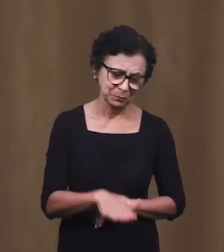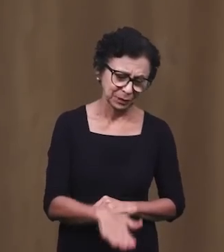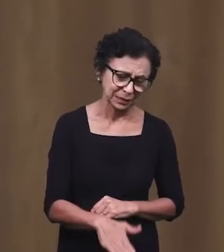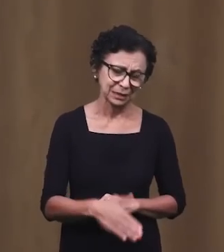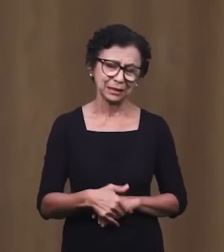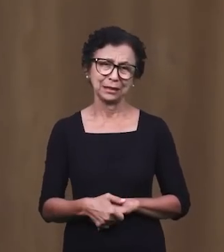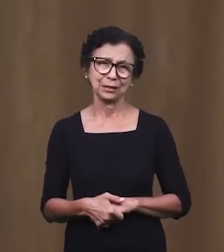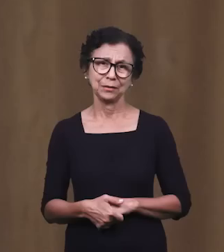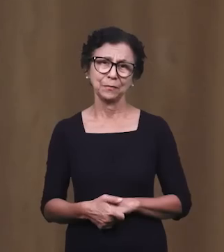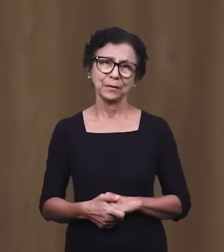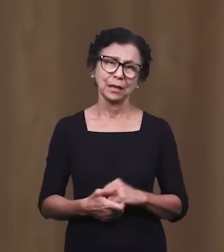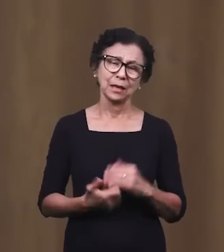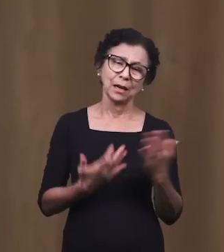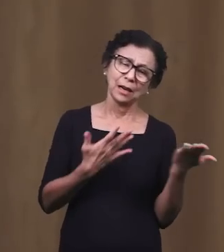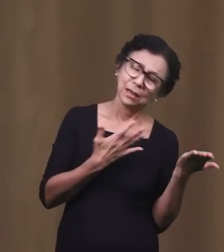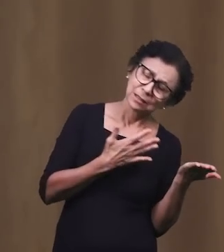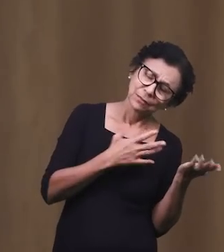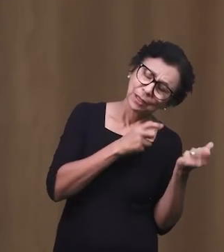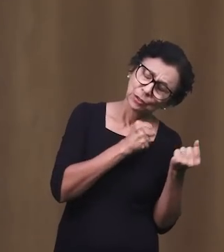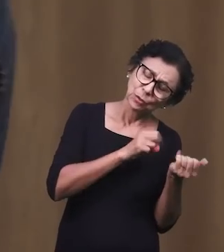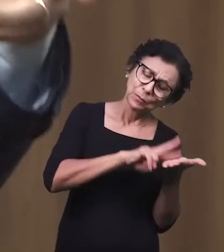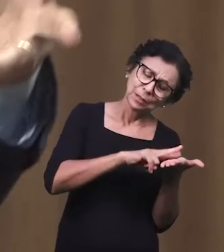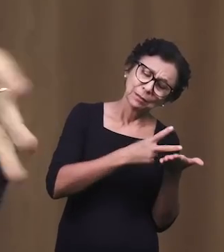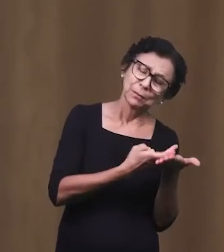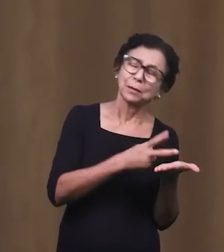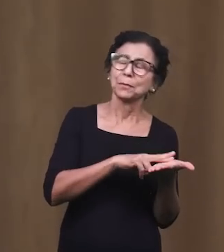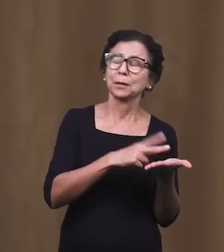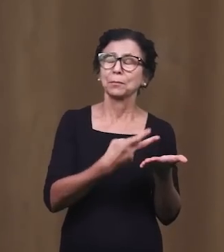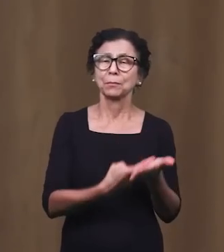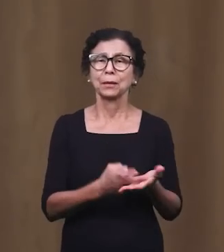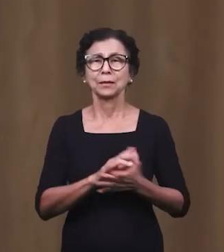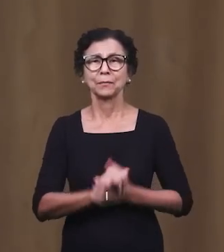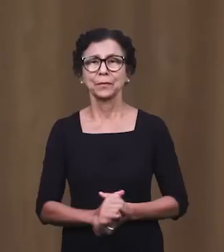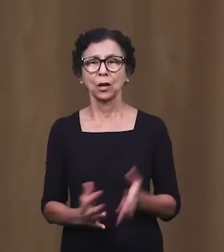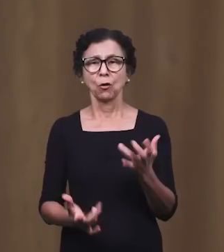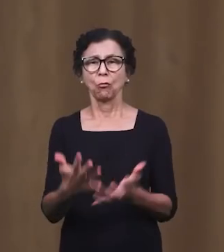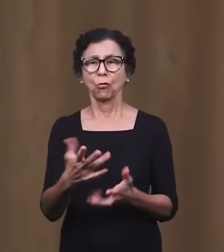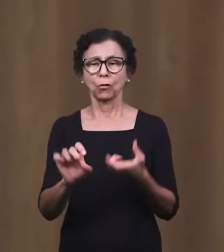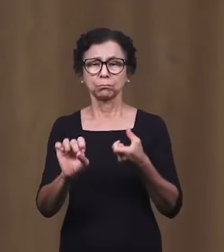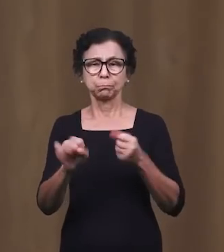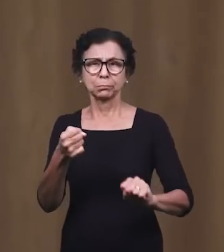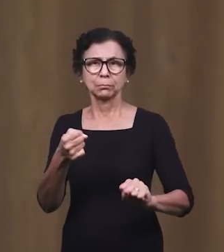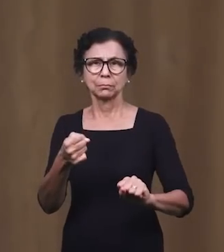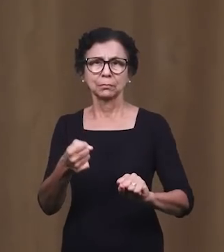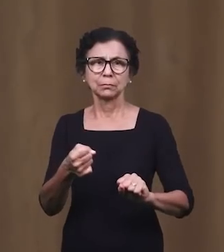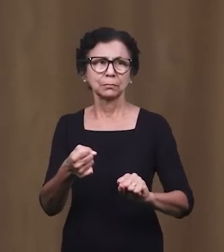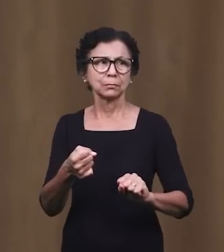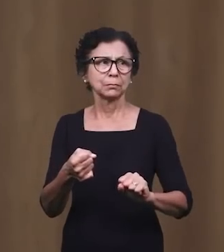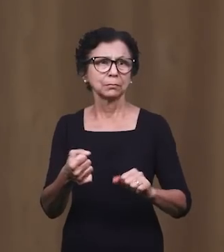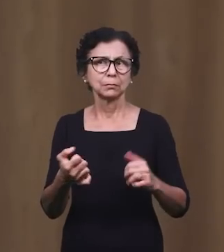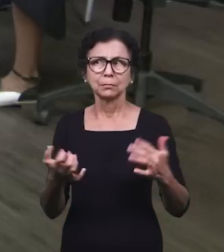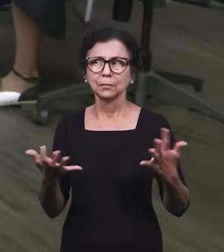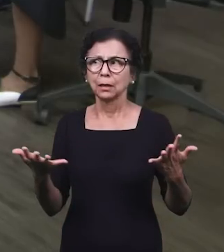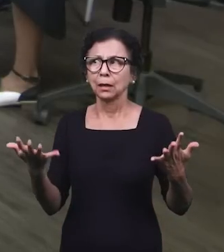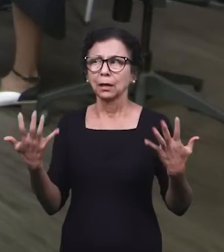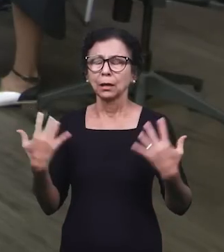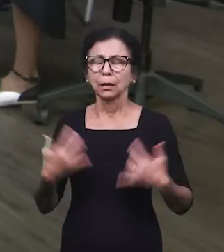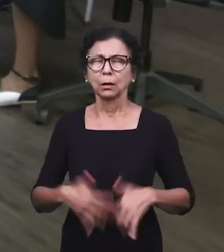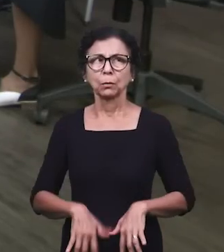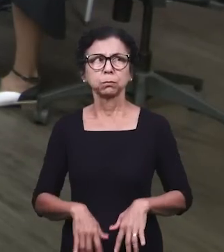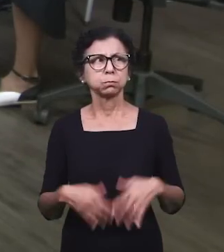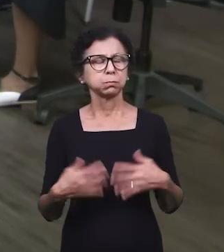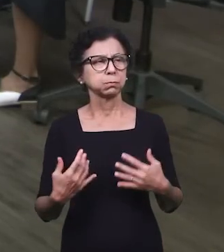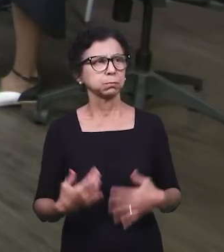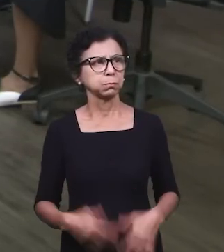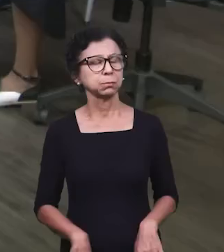as despesas e as coisas como a geladeira estraga, o fogão estraga, entra-se então em uma crise. Então, se a gente já sabe